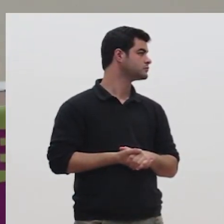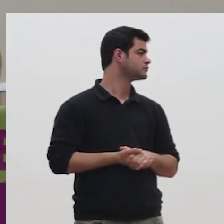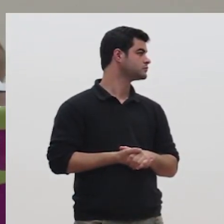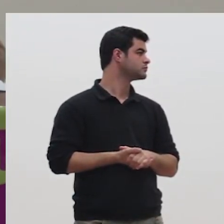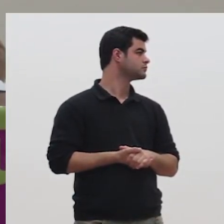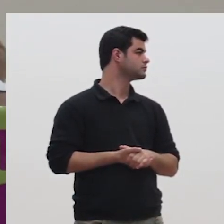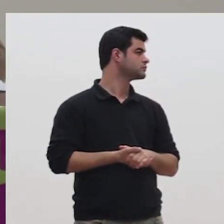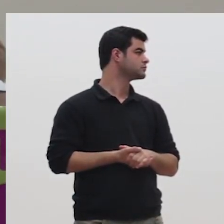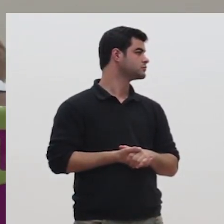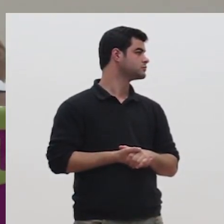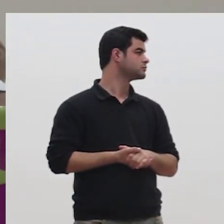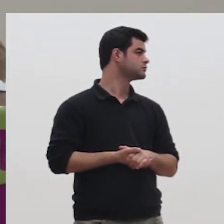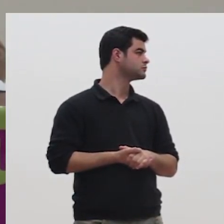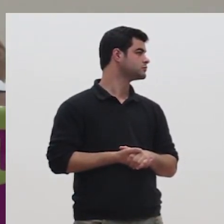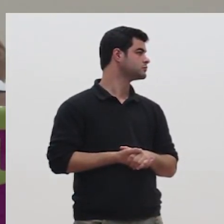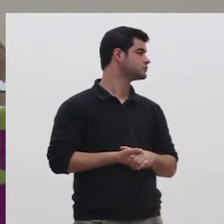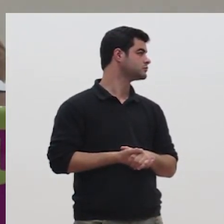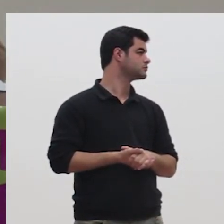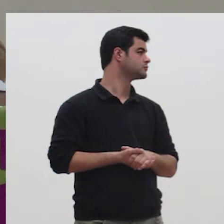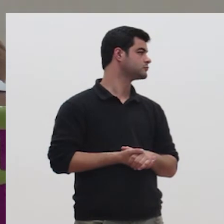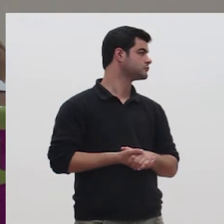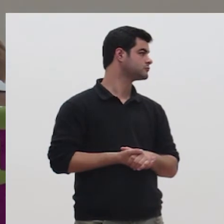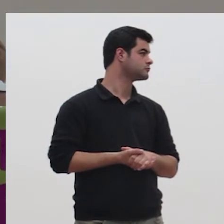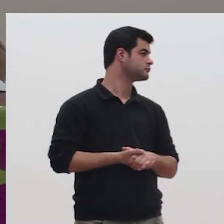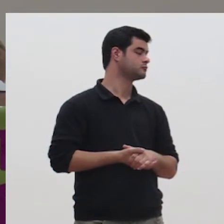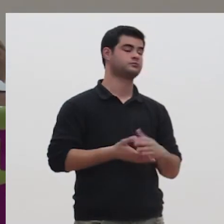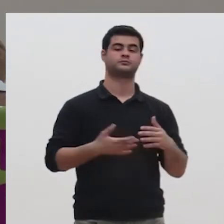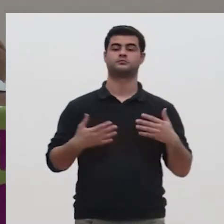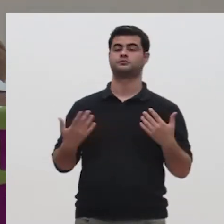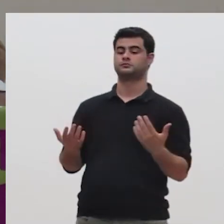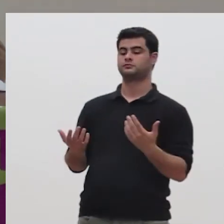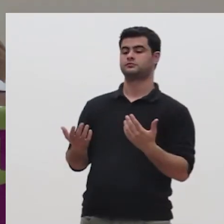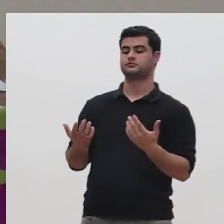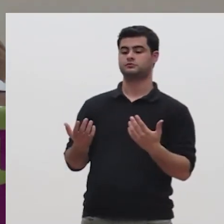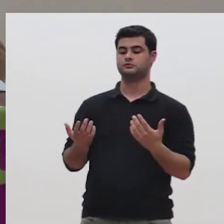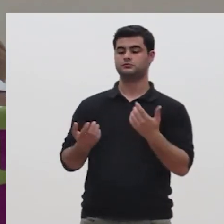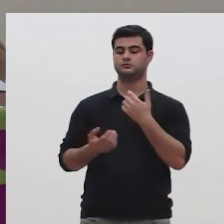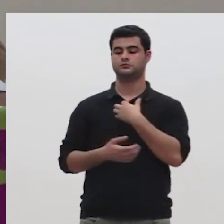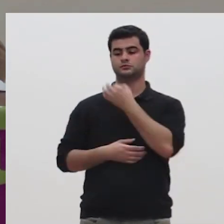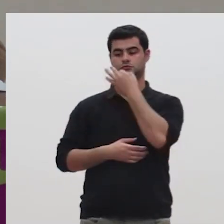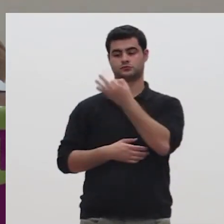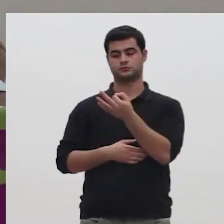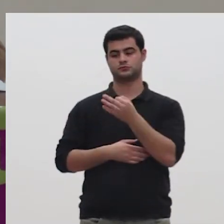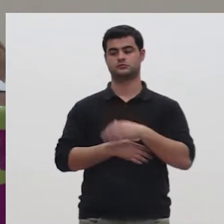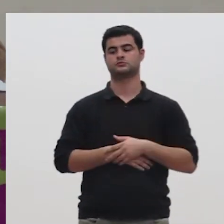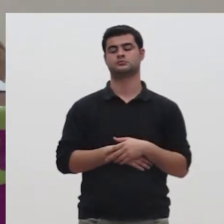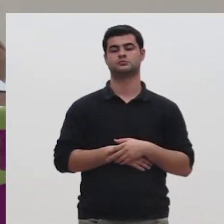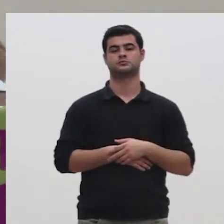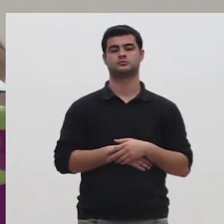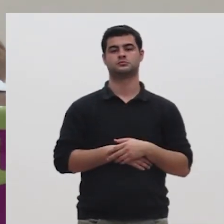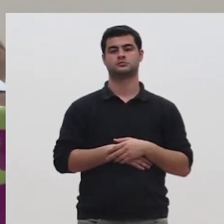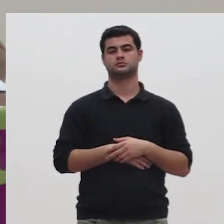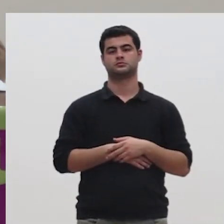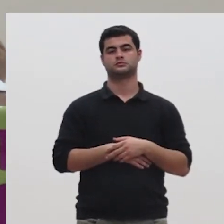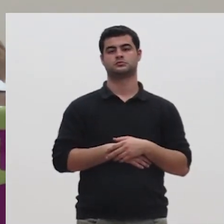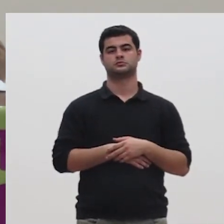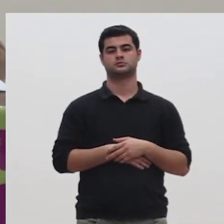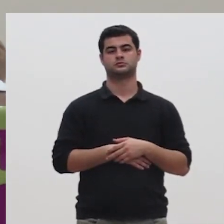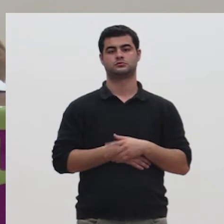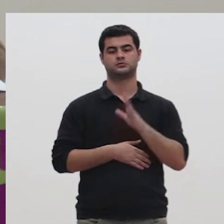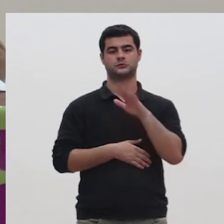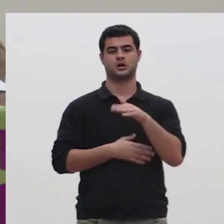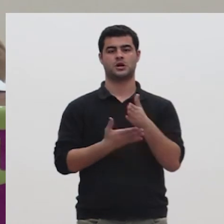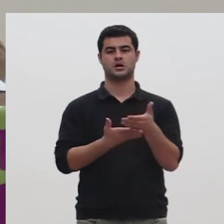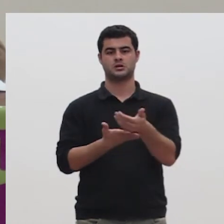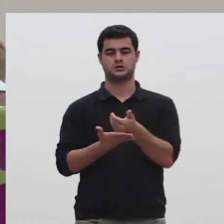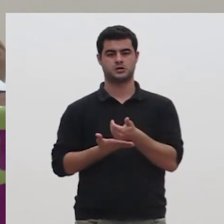Oliveira, zera o cronômetro. Eu estou supondo, professor Sunier, que se trate daquela resolução que faz a reserva